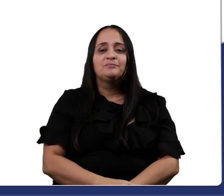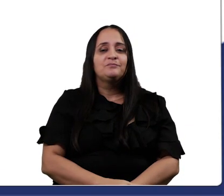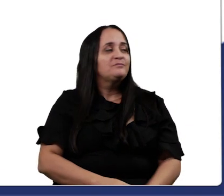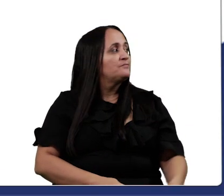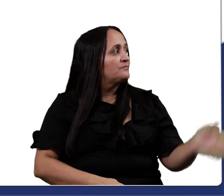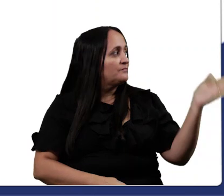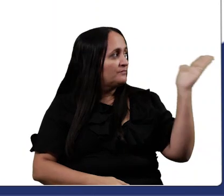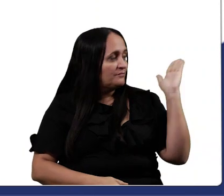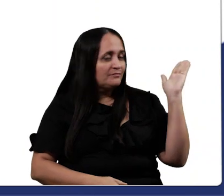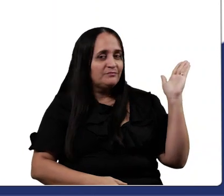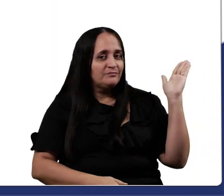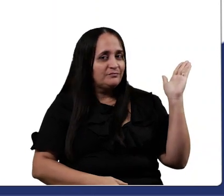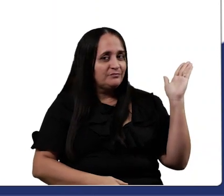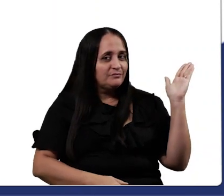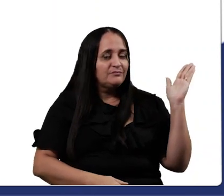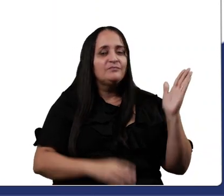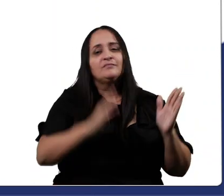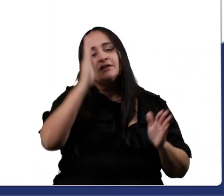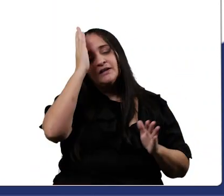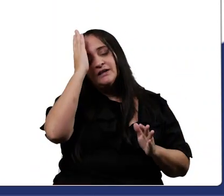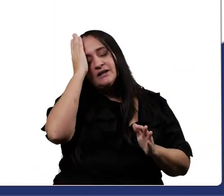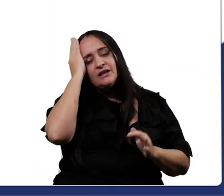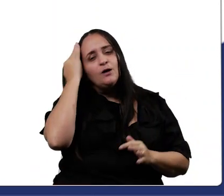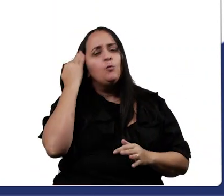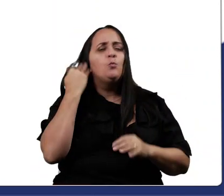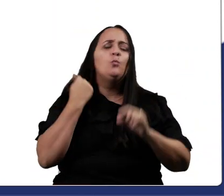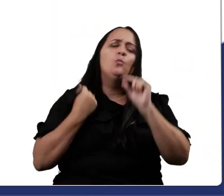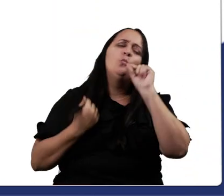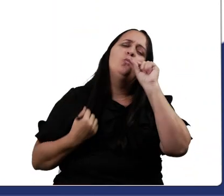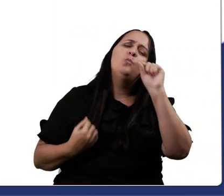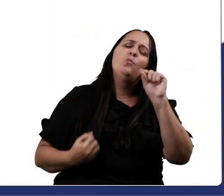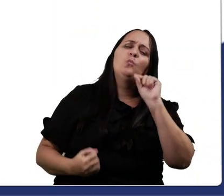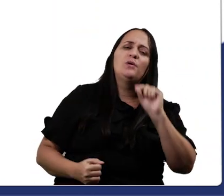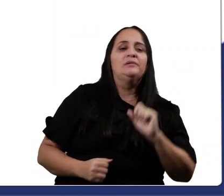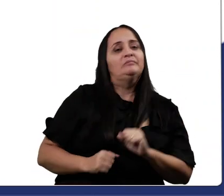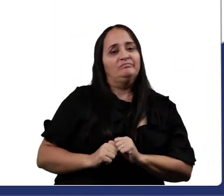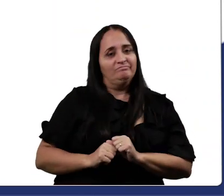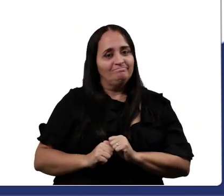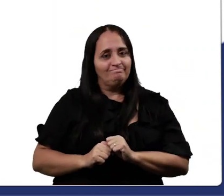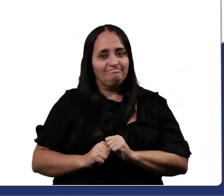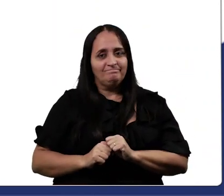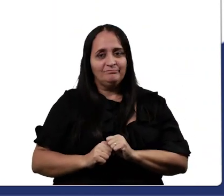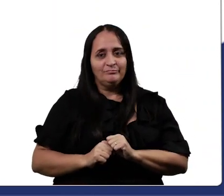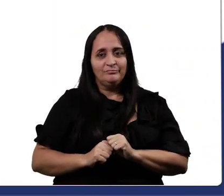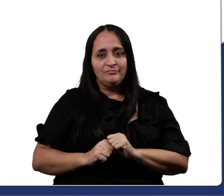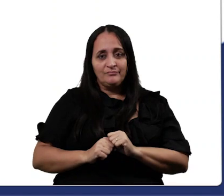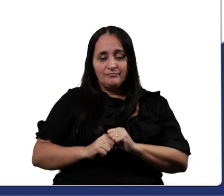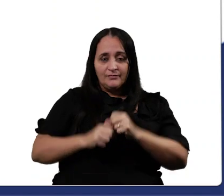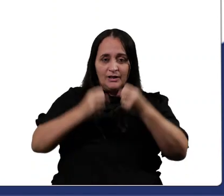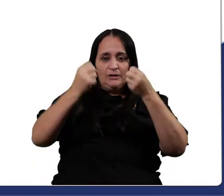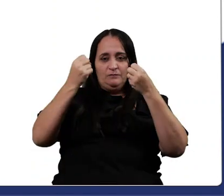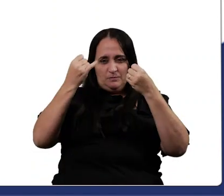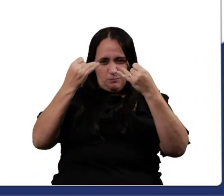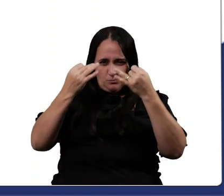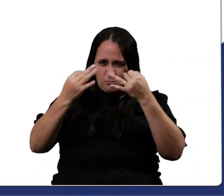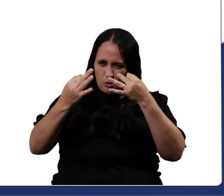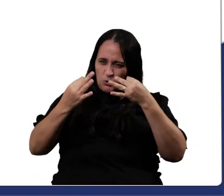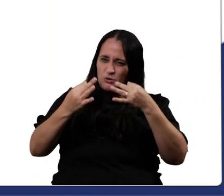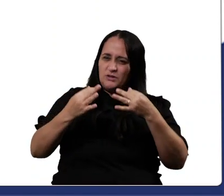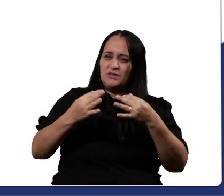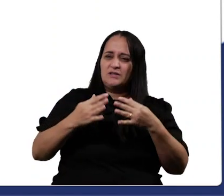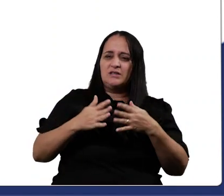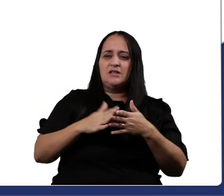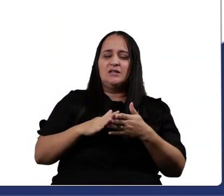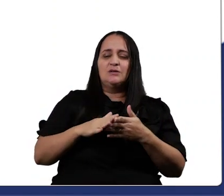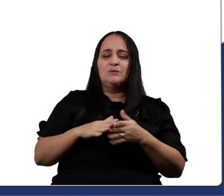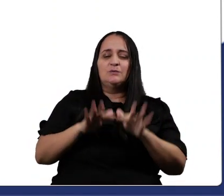Olha aí. Observe no texto do surf. Quando ele vai trazendo aqui toda essa